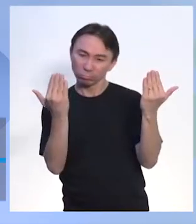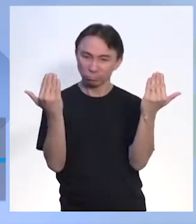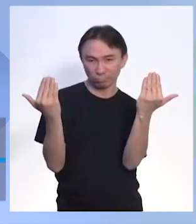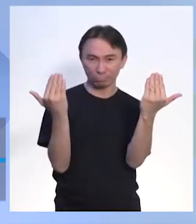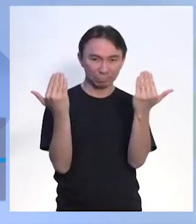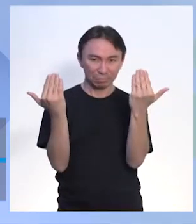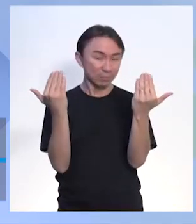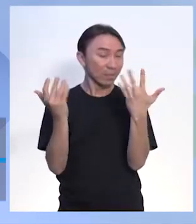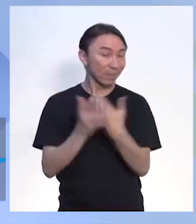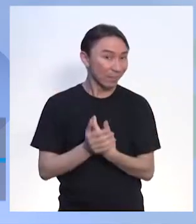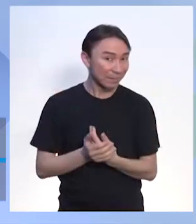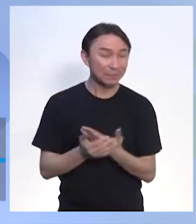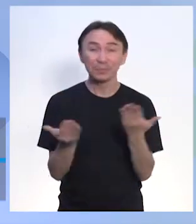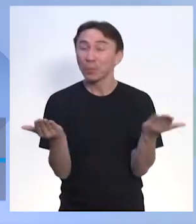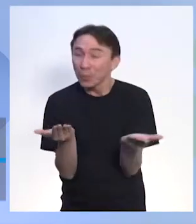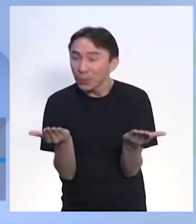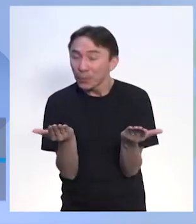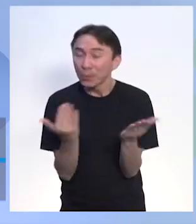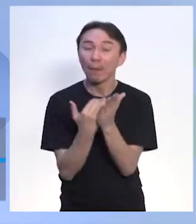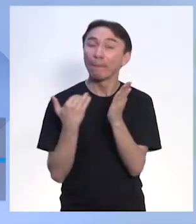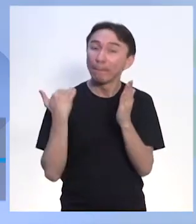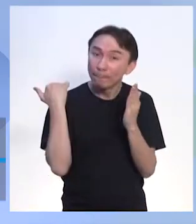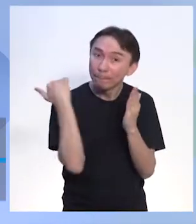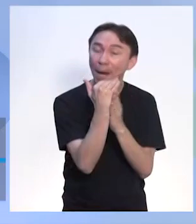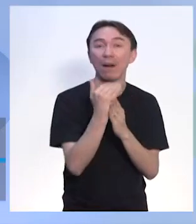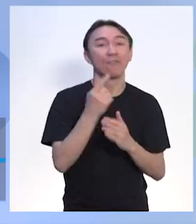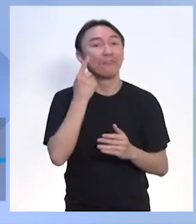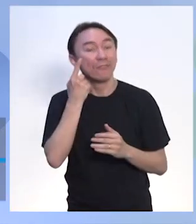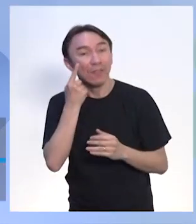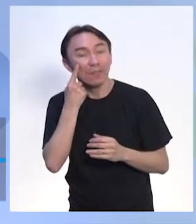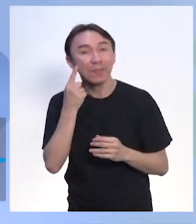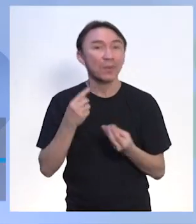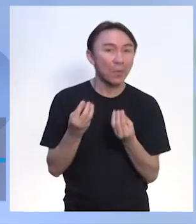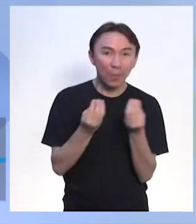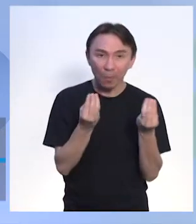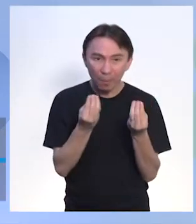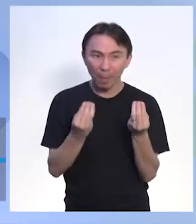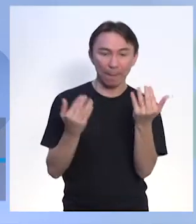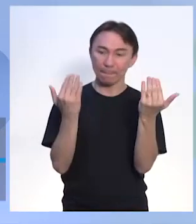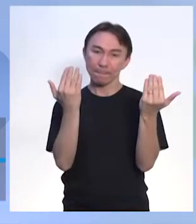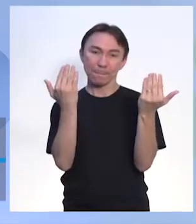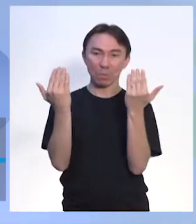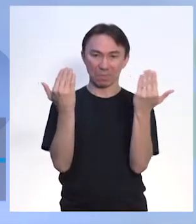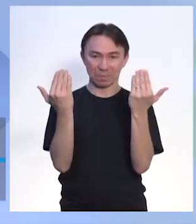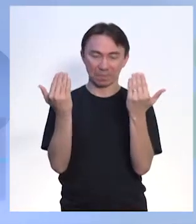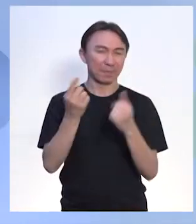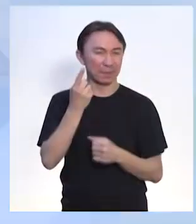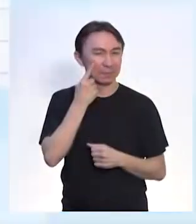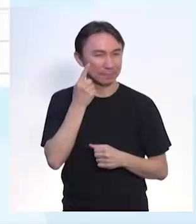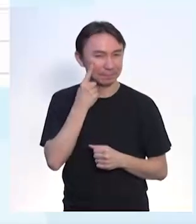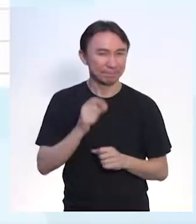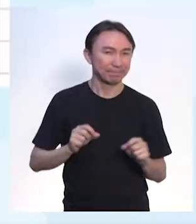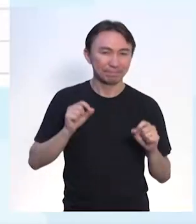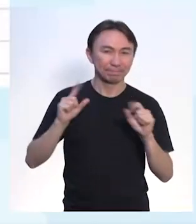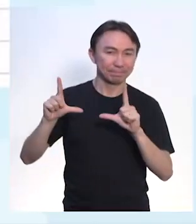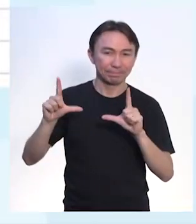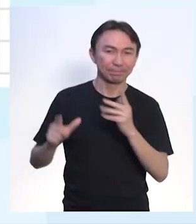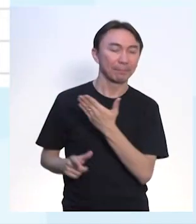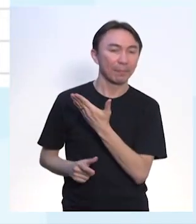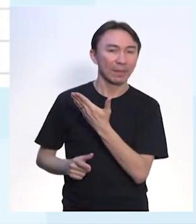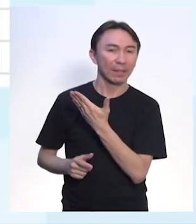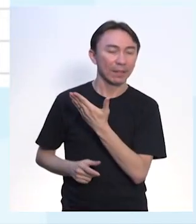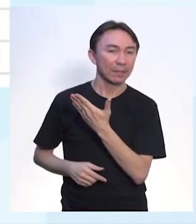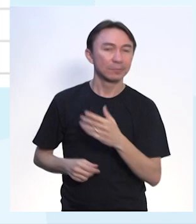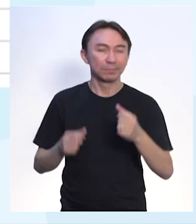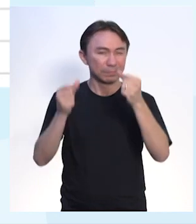claro, hoje nós vamos ver um pouquinho mais sobre essa questão da proporcionalidade. Põe na tela para eles, diretor, que eu quero fazer uma explicação